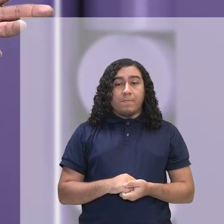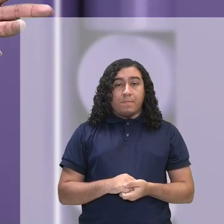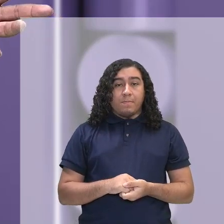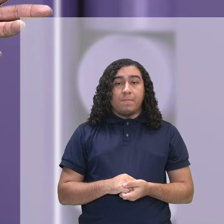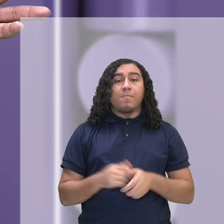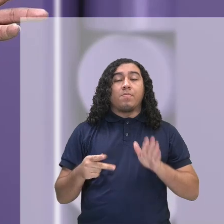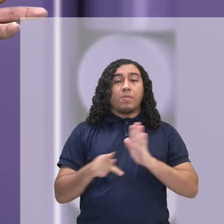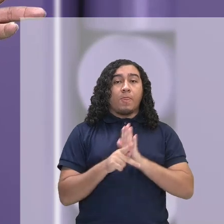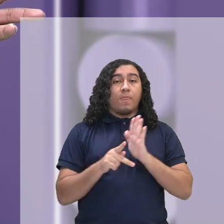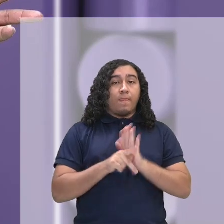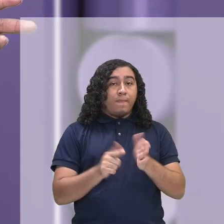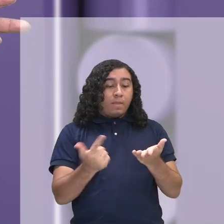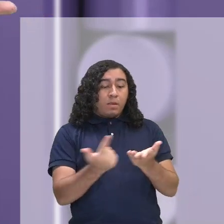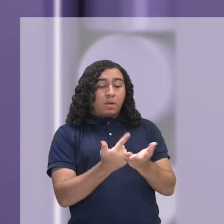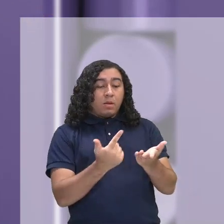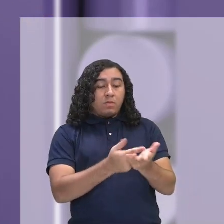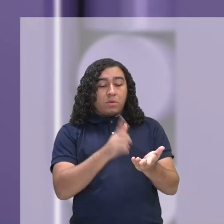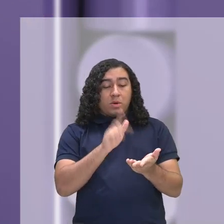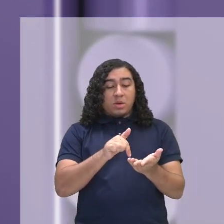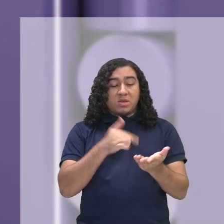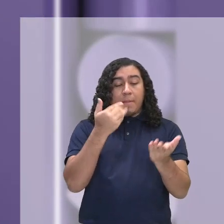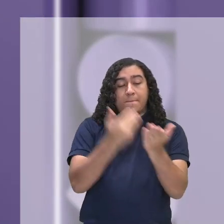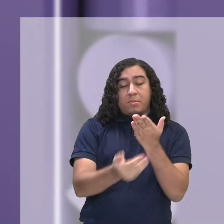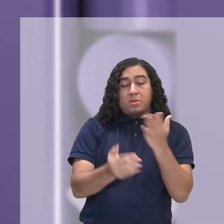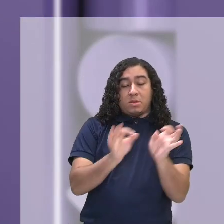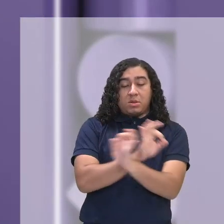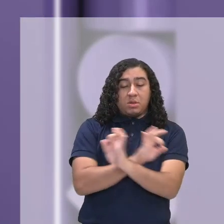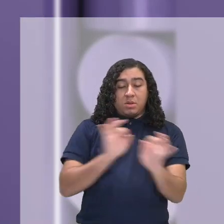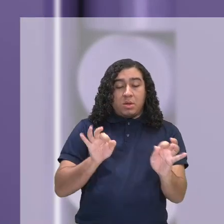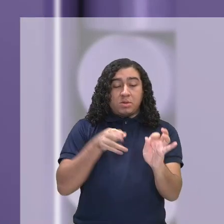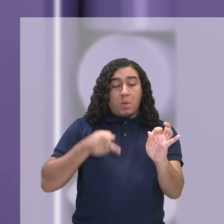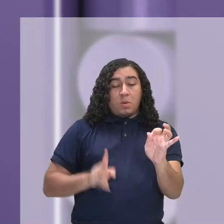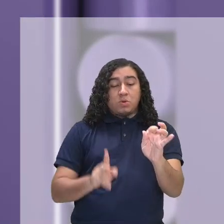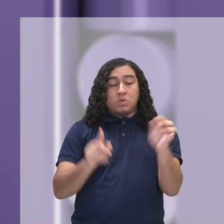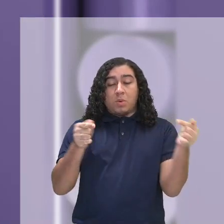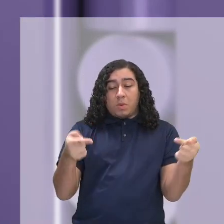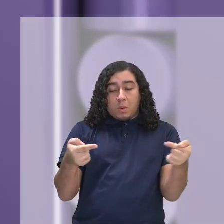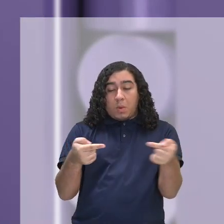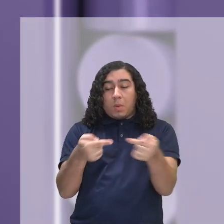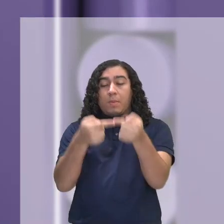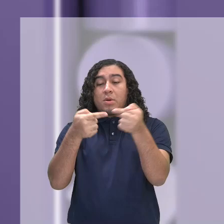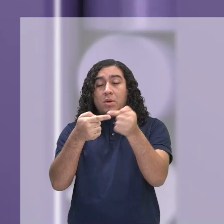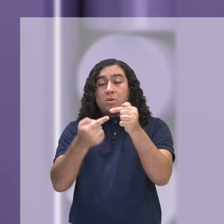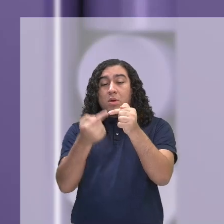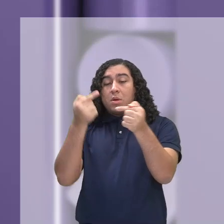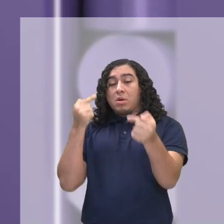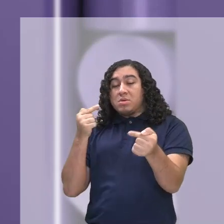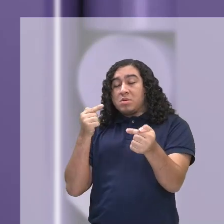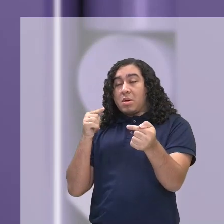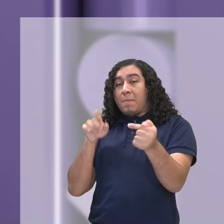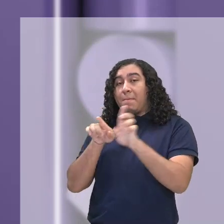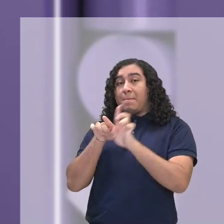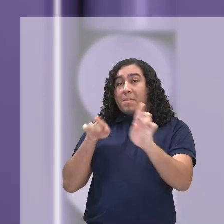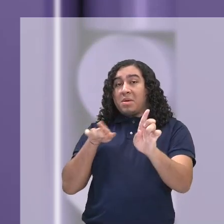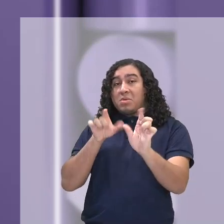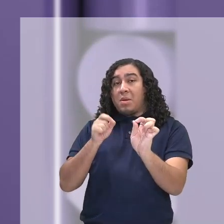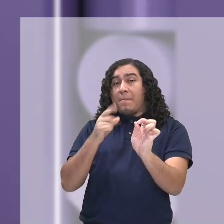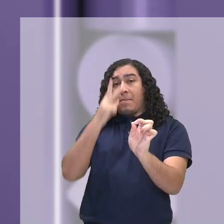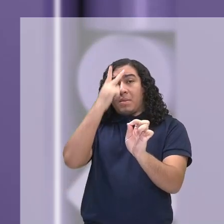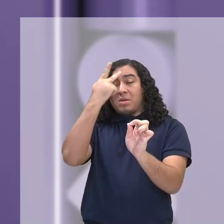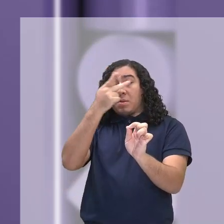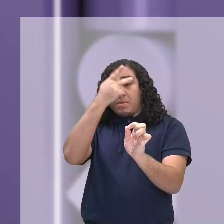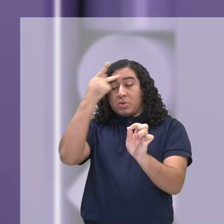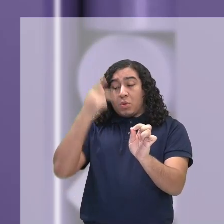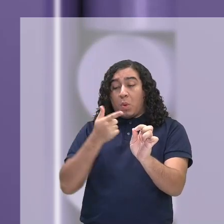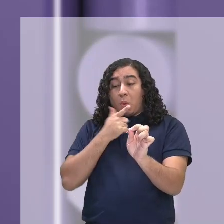Escritura Sagrada não se perca, continue sendo fiel ao que era, mas ao mesmo tempo atual para os dias de